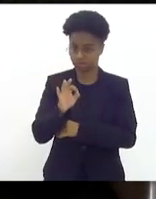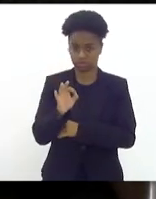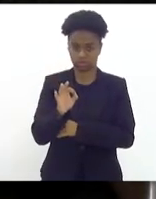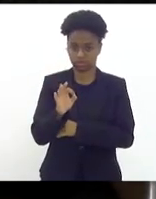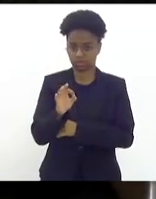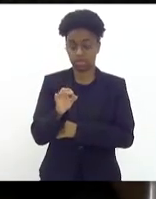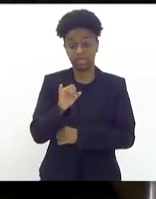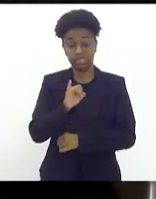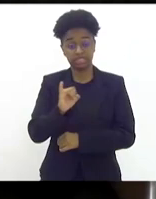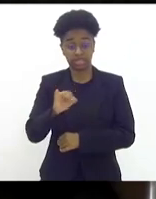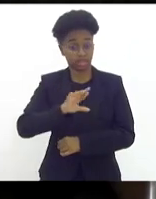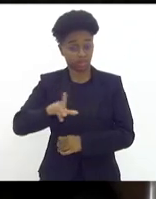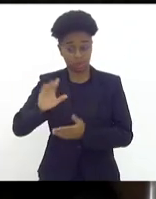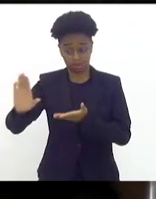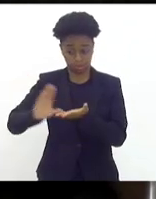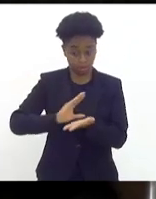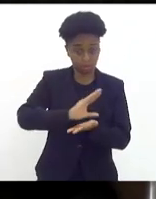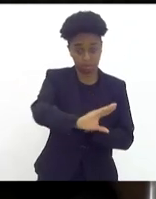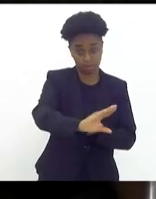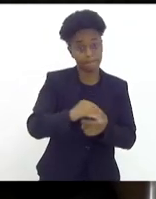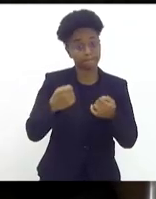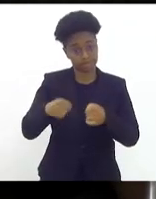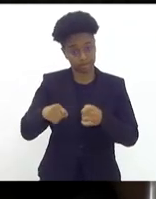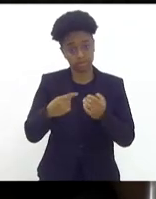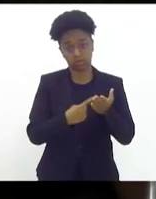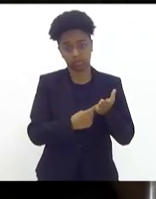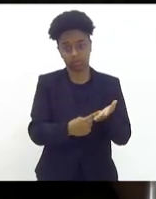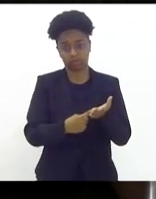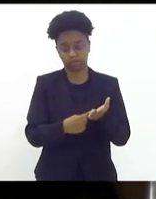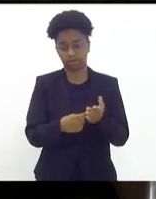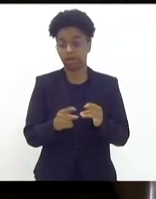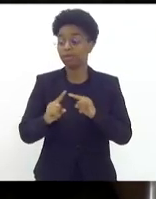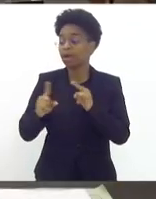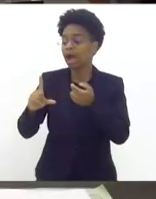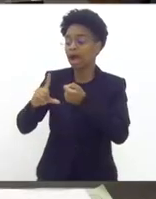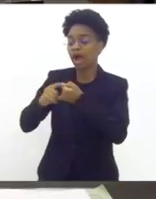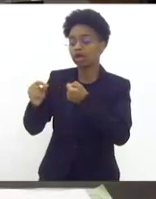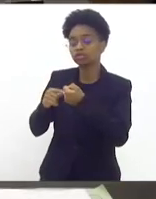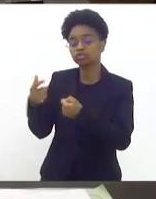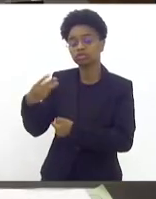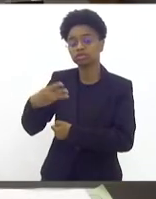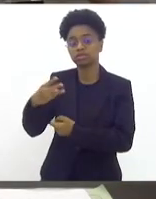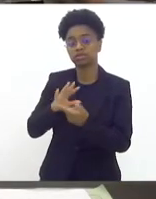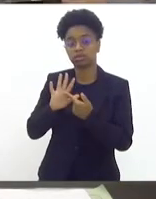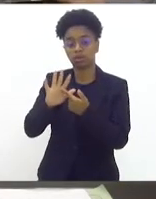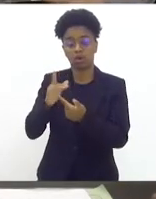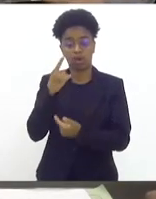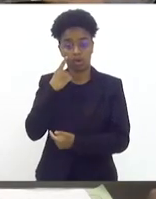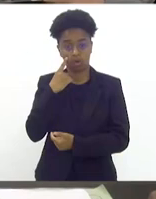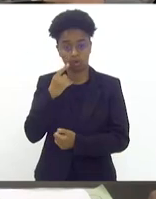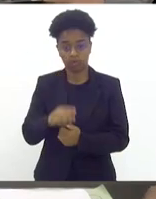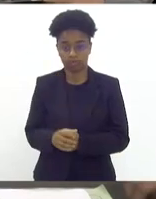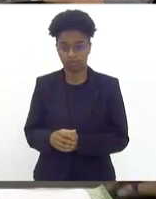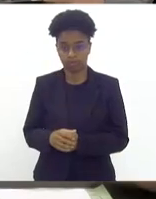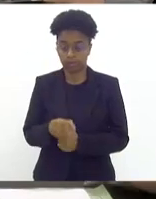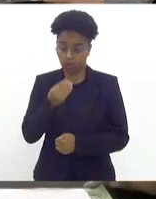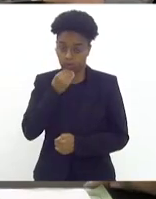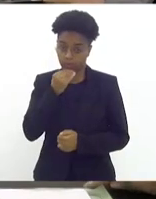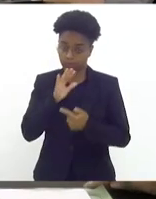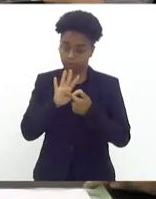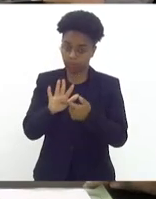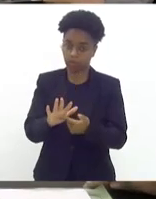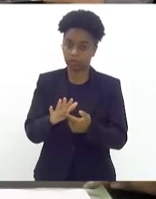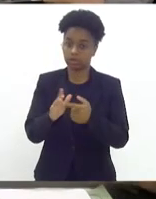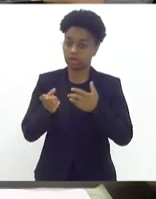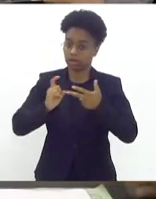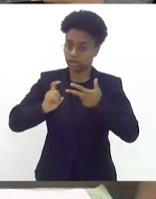ter. Mas, por exemplo, deputado Luiz Paulo, nesse artigo 3º aqui da lei, do texto original do PL, fala, por óbvio, que o